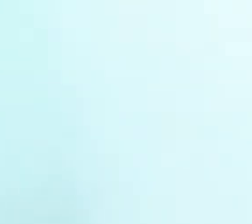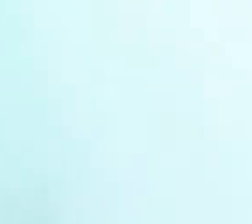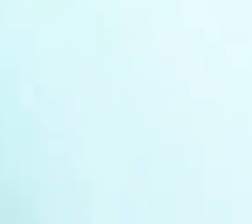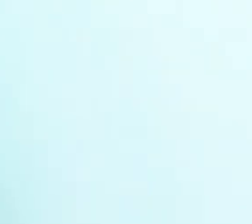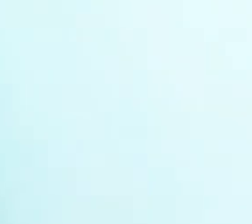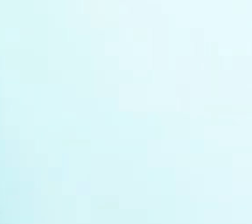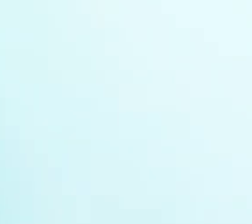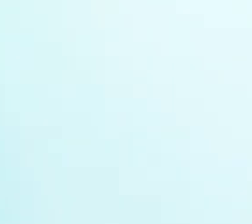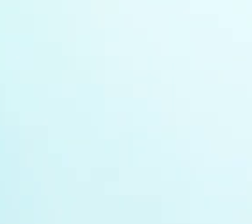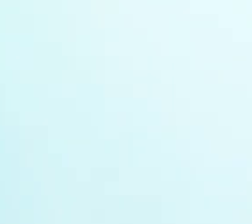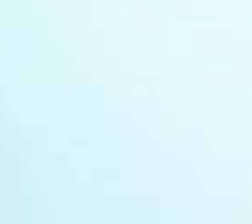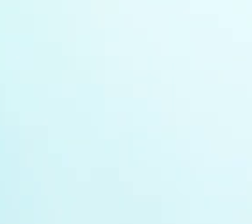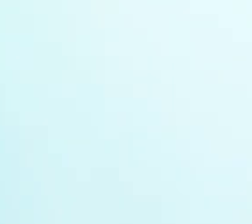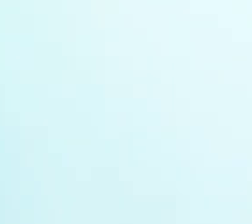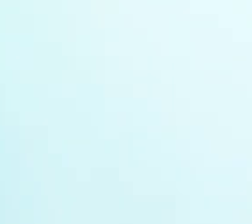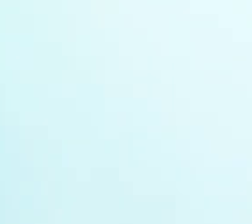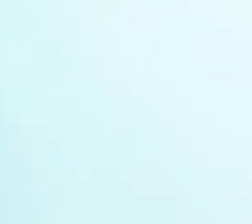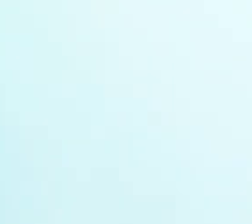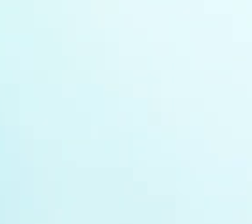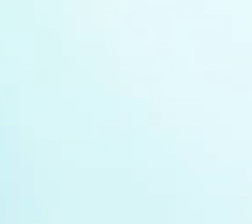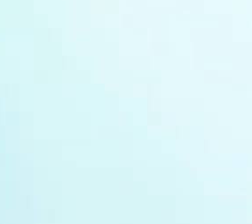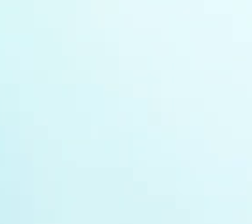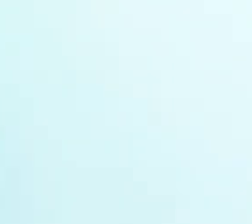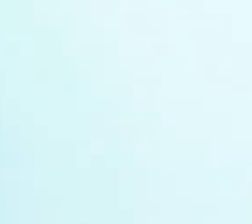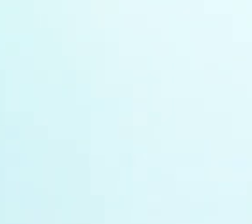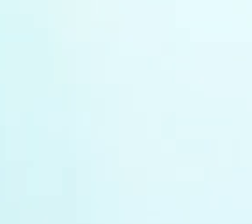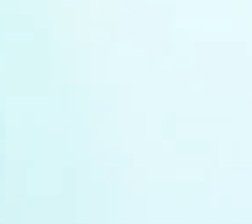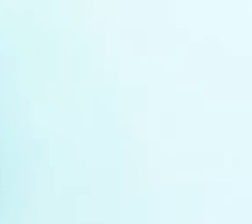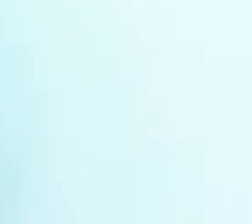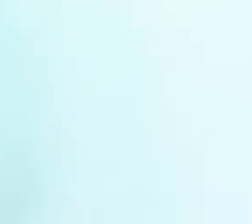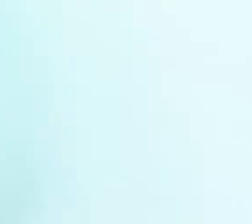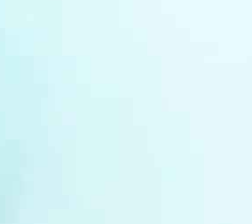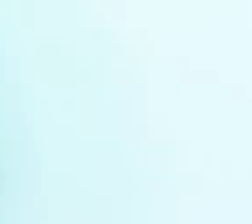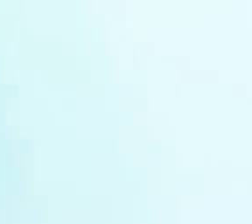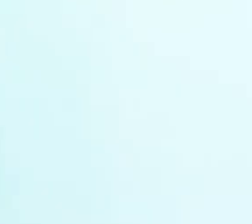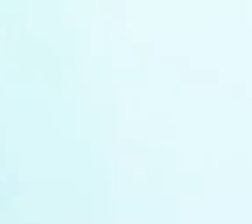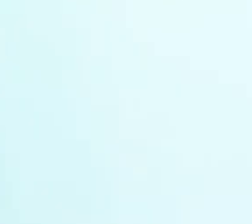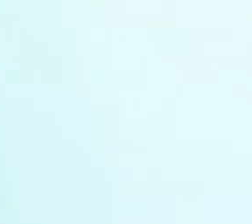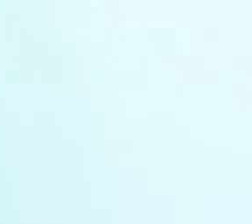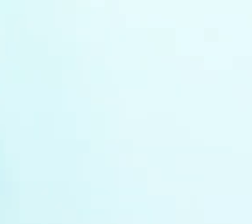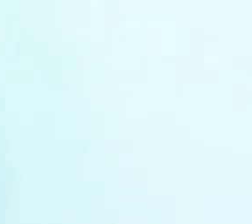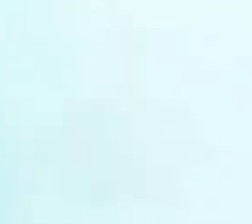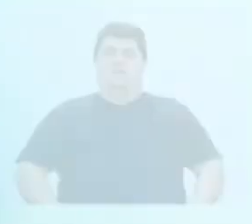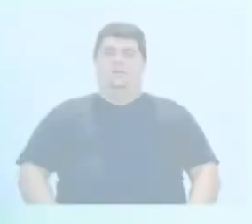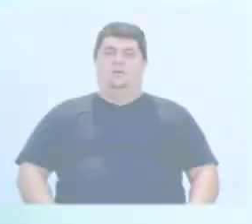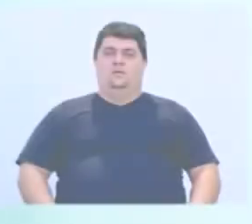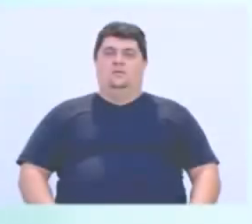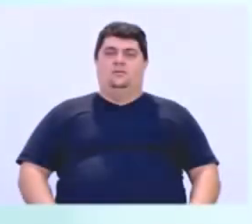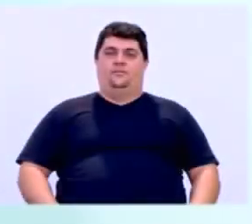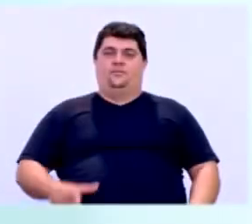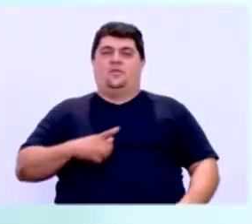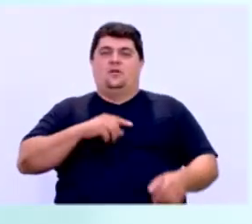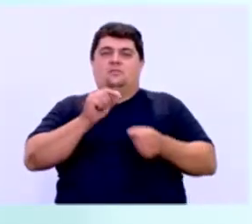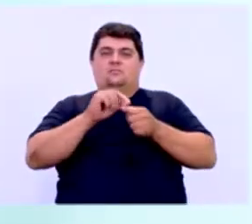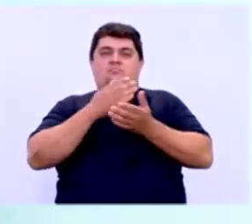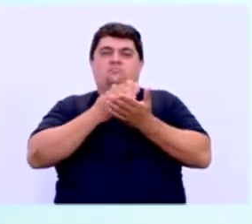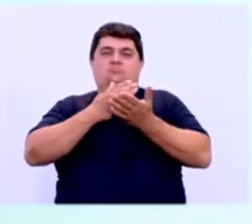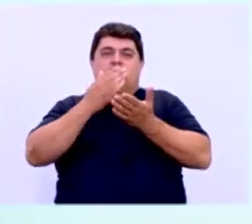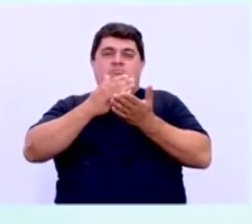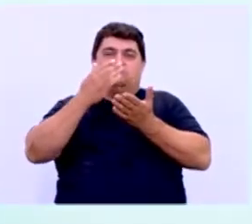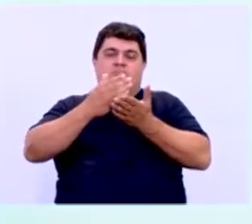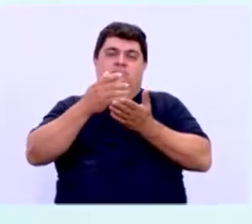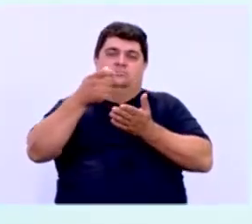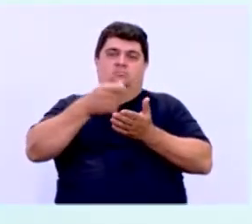fala, ó, banco, esse meu prédio vai ficar como garantia do pagamento. E eu vou fazer os pagamentos aí a longo prazo,